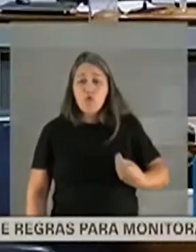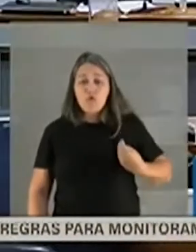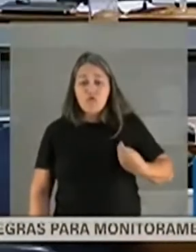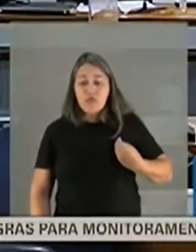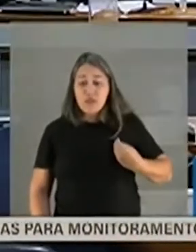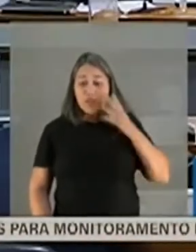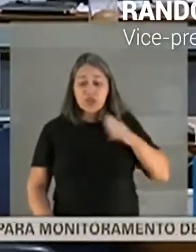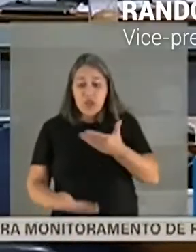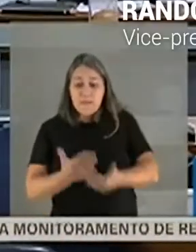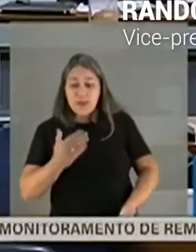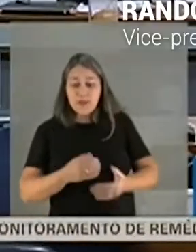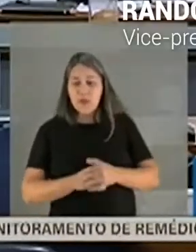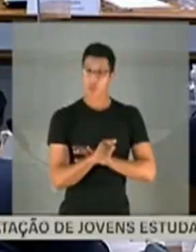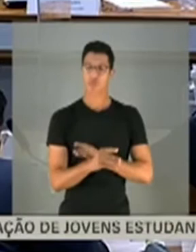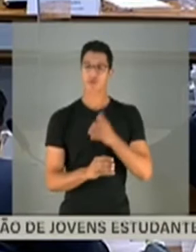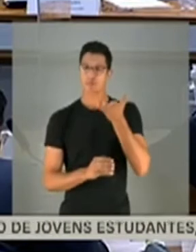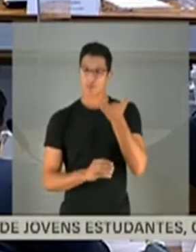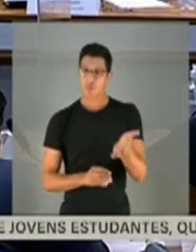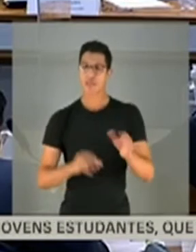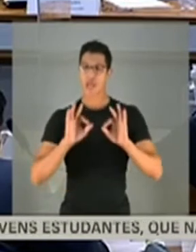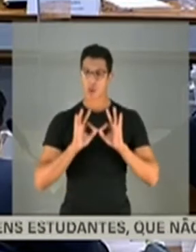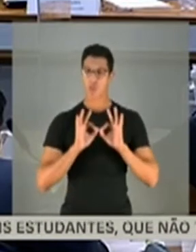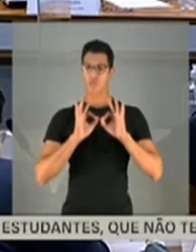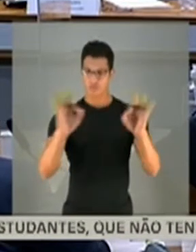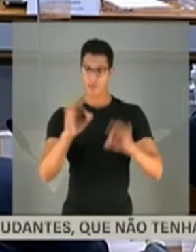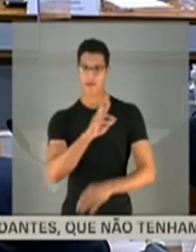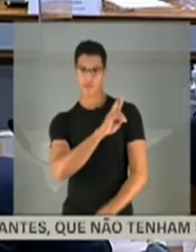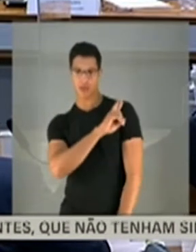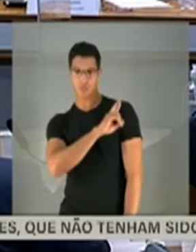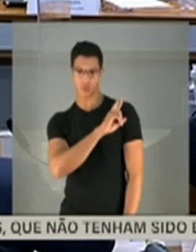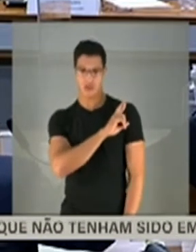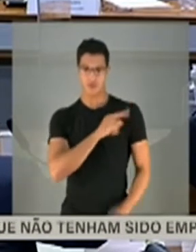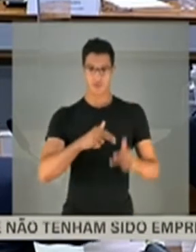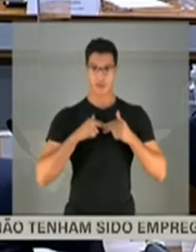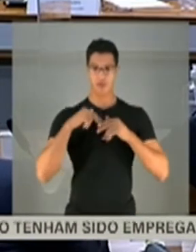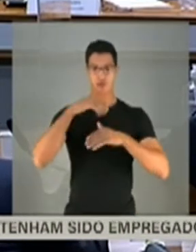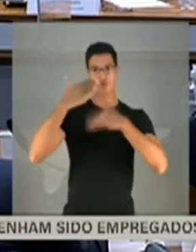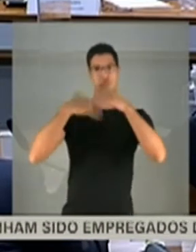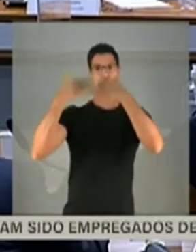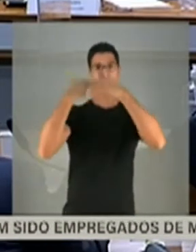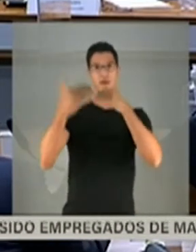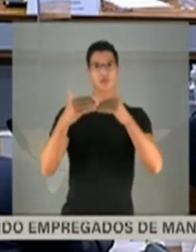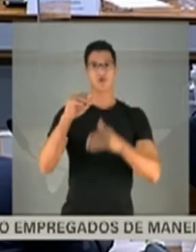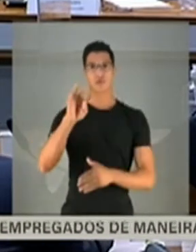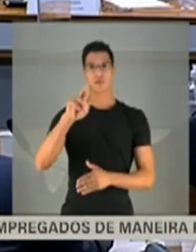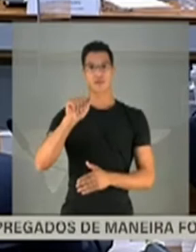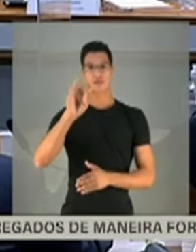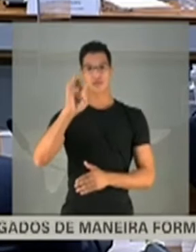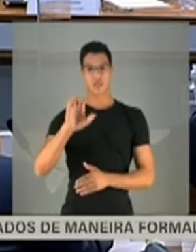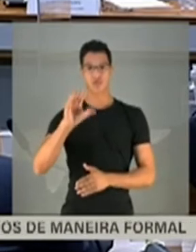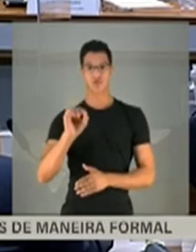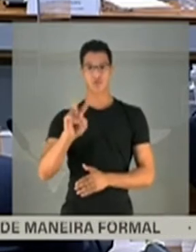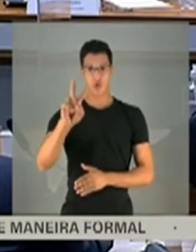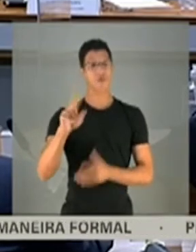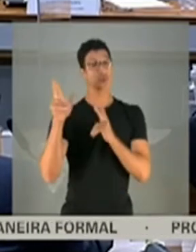480 mil vidas. A assessoria confirma que foi a responsável pelo desenvolvimento do Tratikov, como falou o Pazuello.